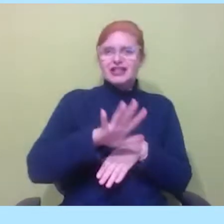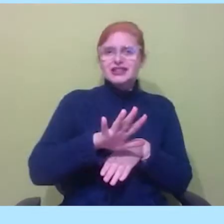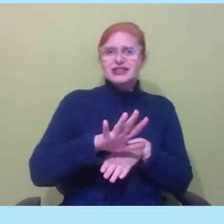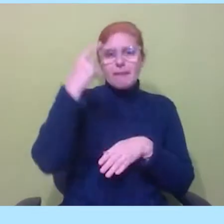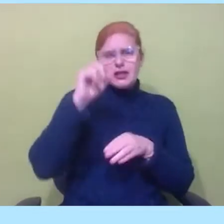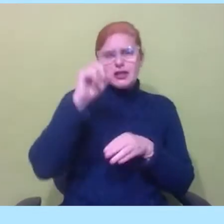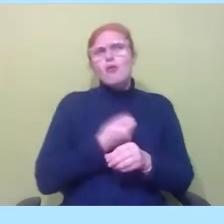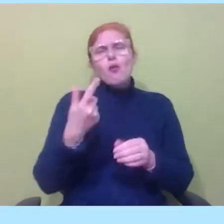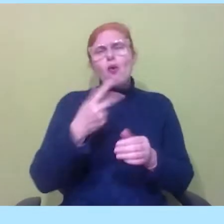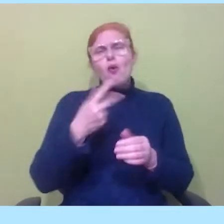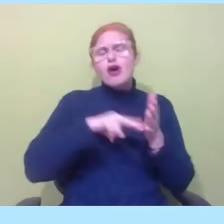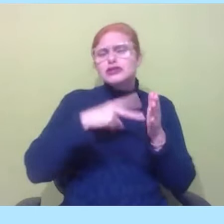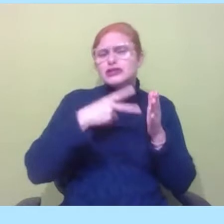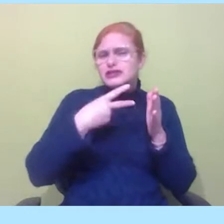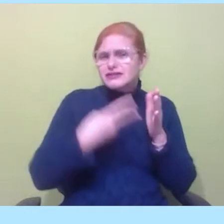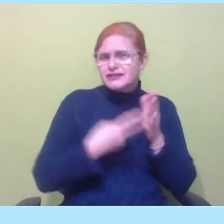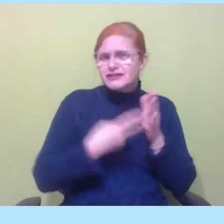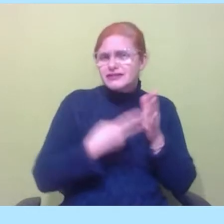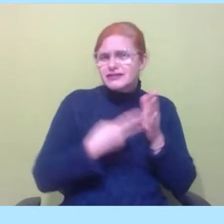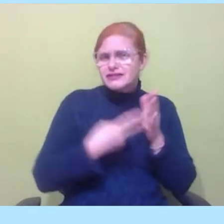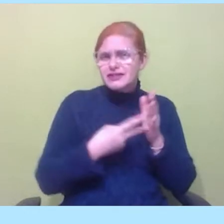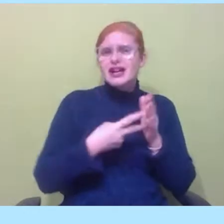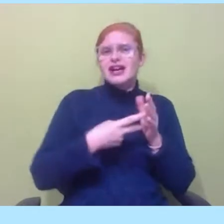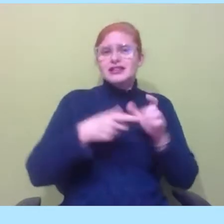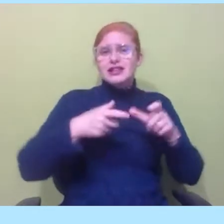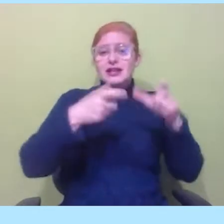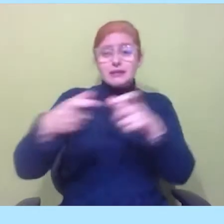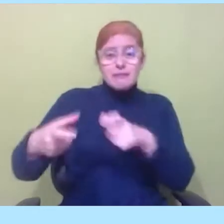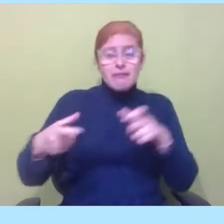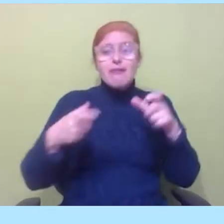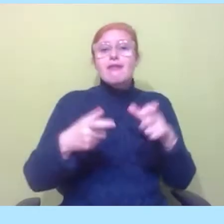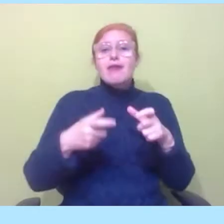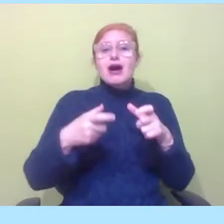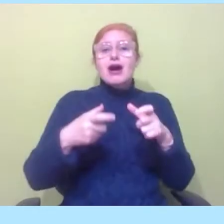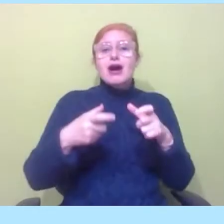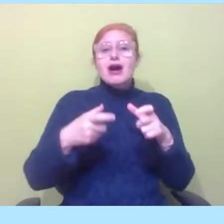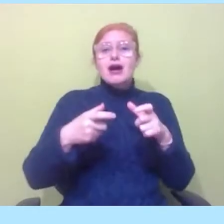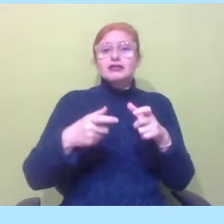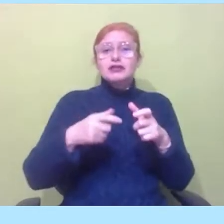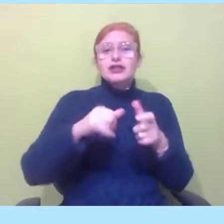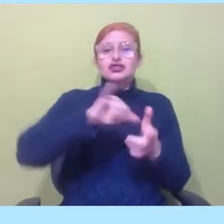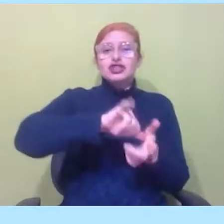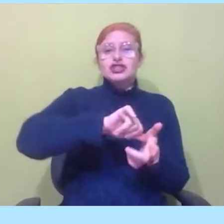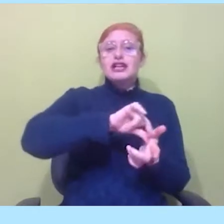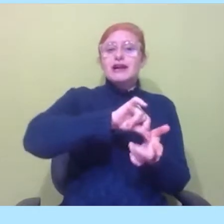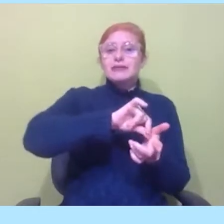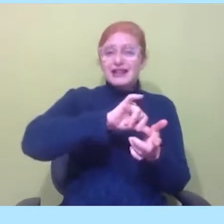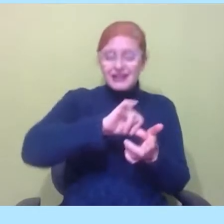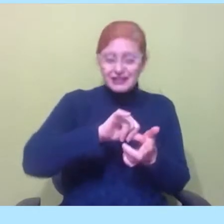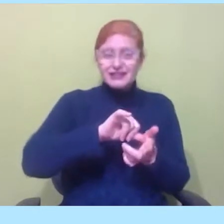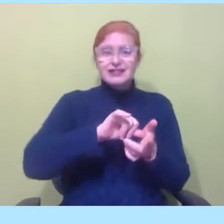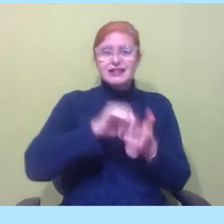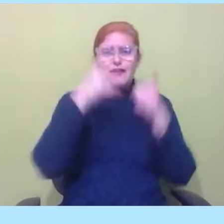espaços capitalistas e violentos, né? O que vocês veem como desafios de